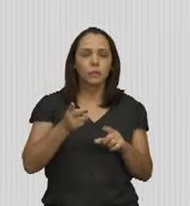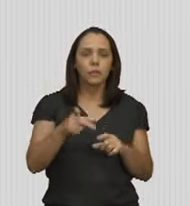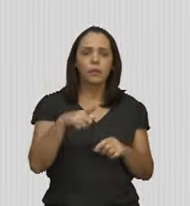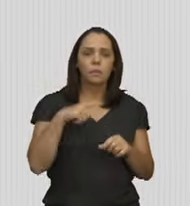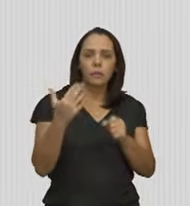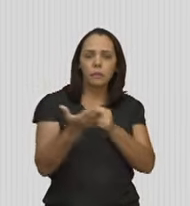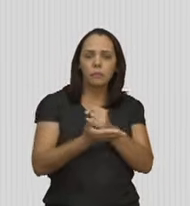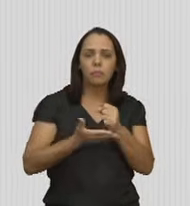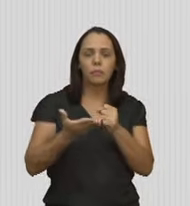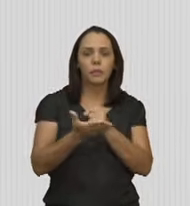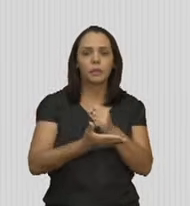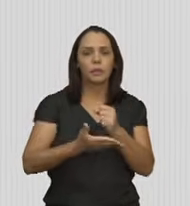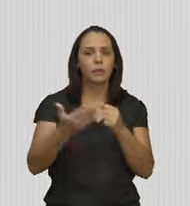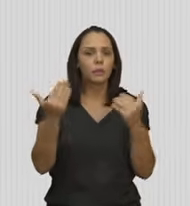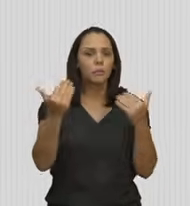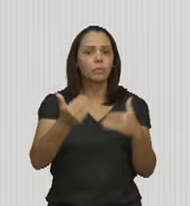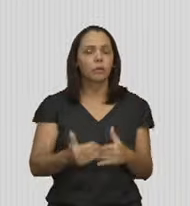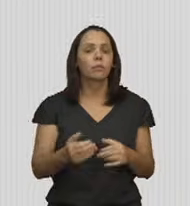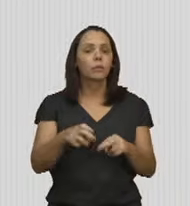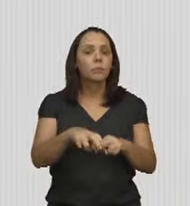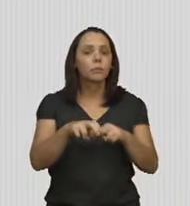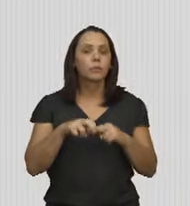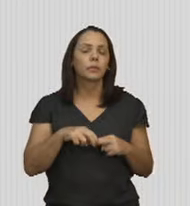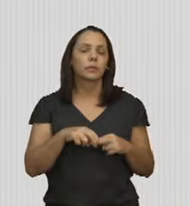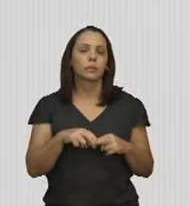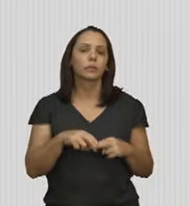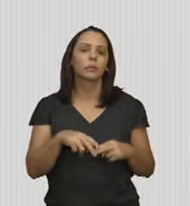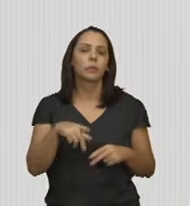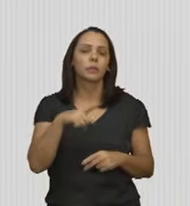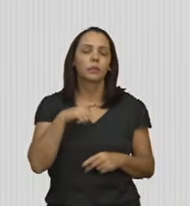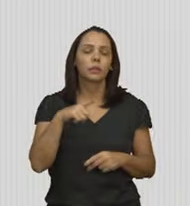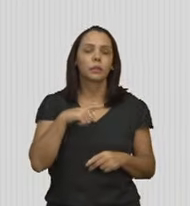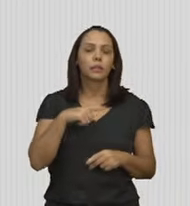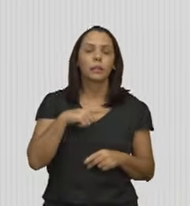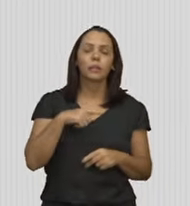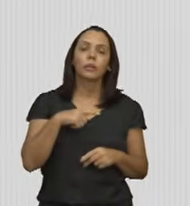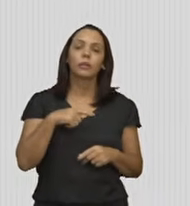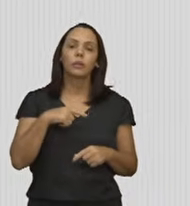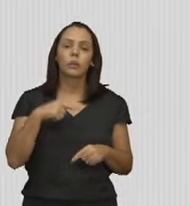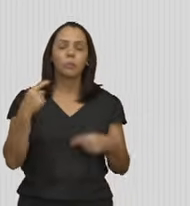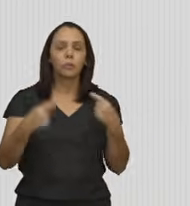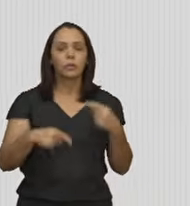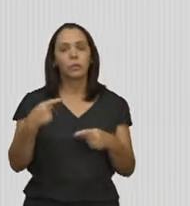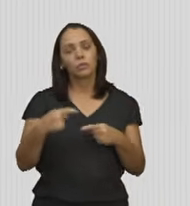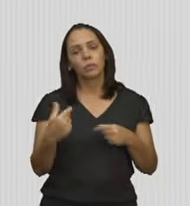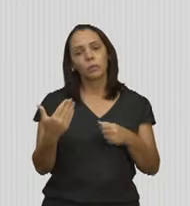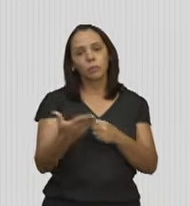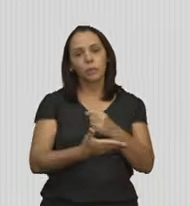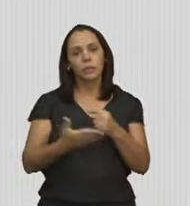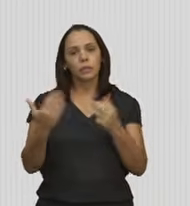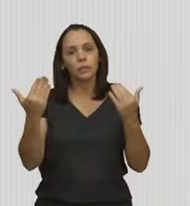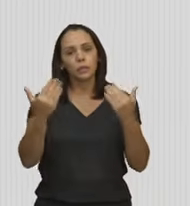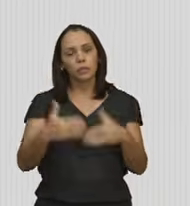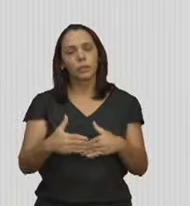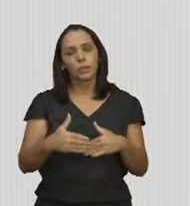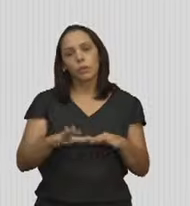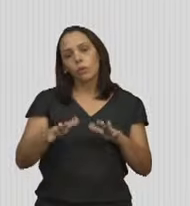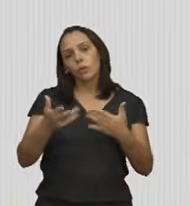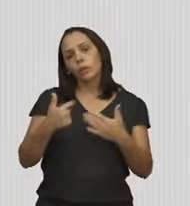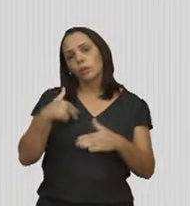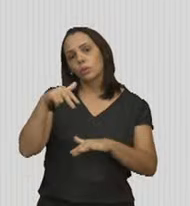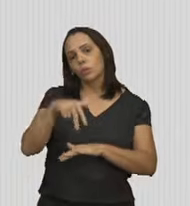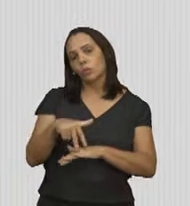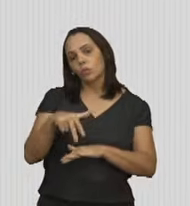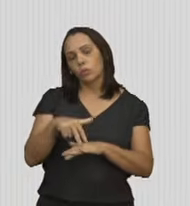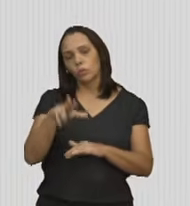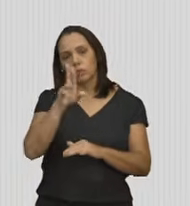baseado em evidências. E é justamente por isso, porque a gente tem como mantra política baseada em evidências, que quando eu subo aqui para